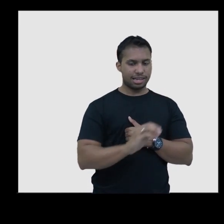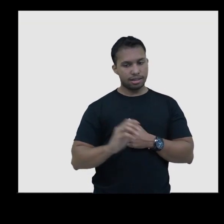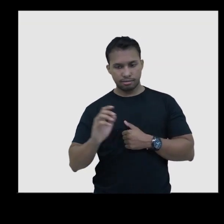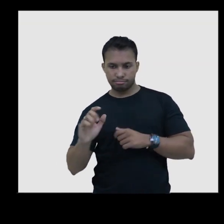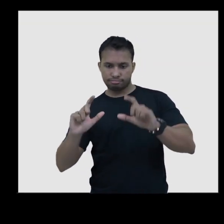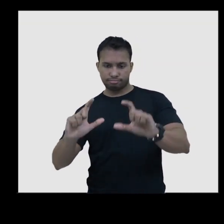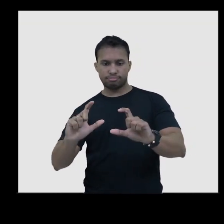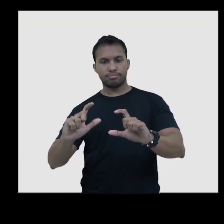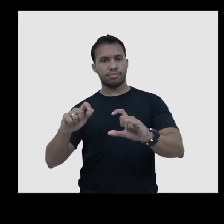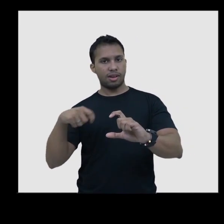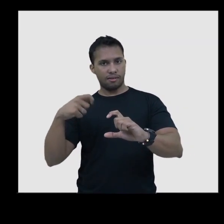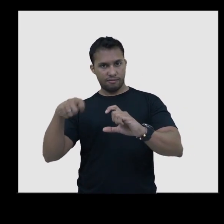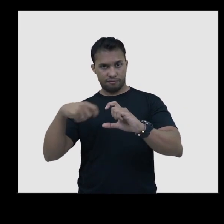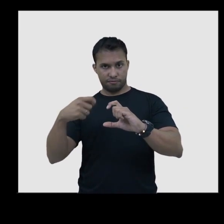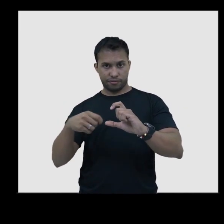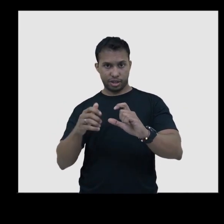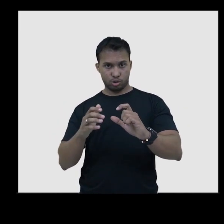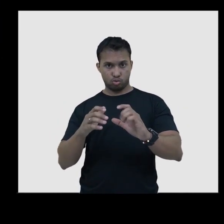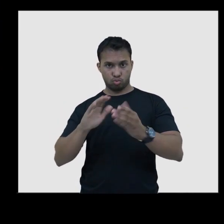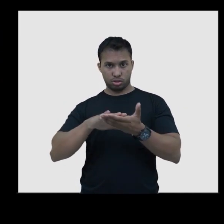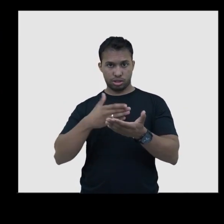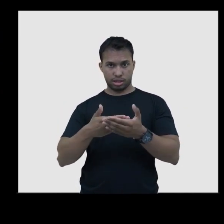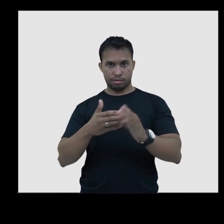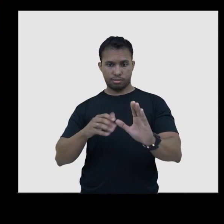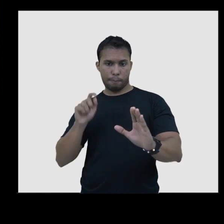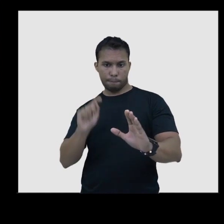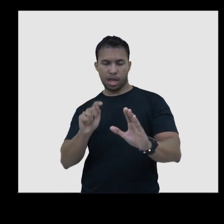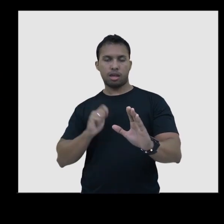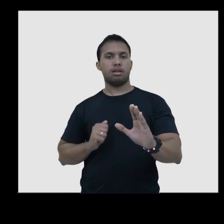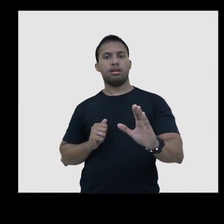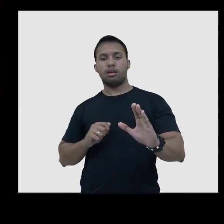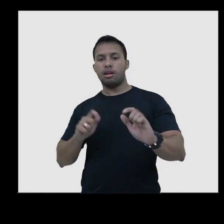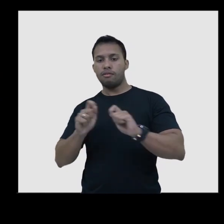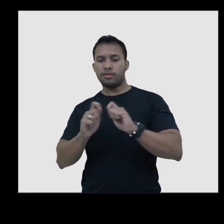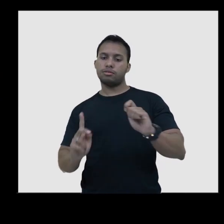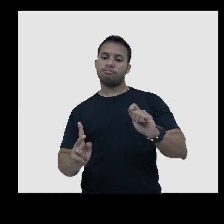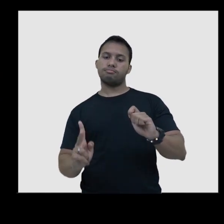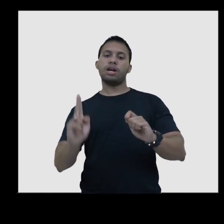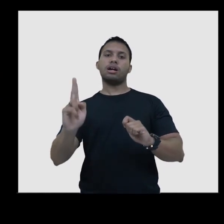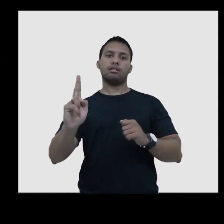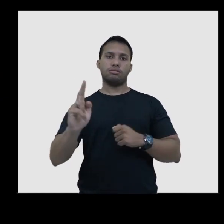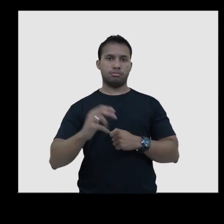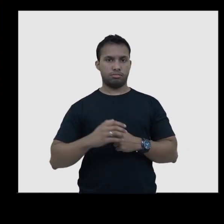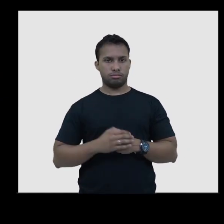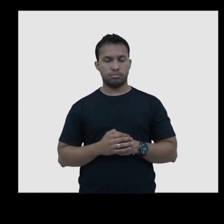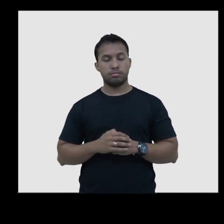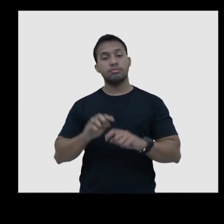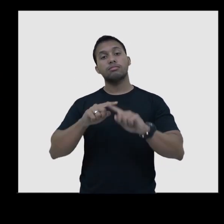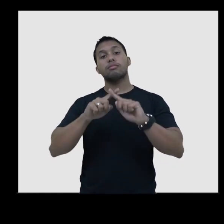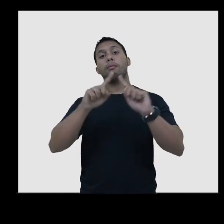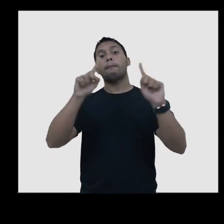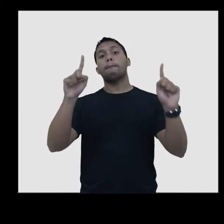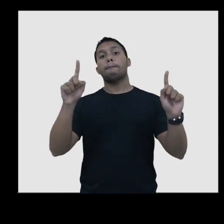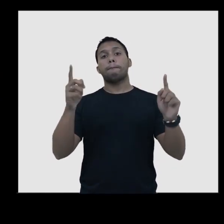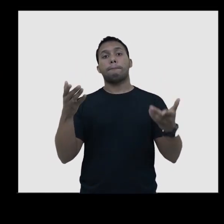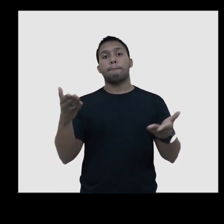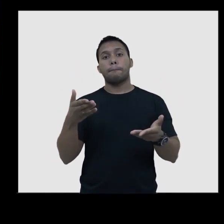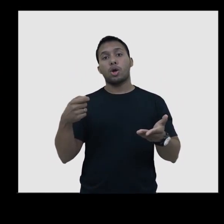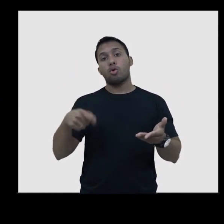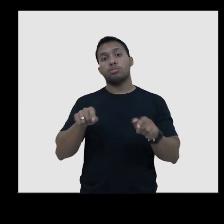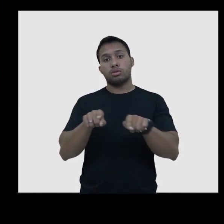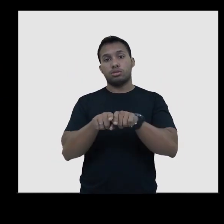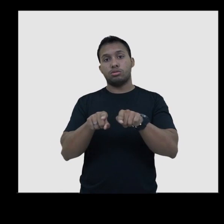corte e clico sobre o vídeo para cortá-lo. Só que nesse caso eu vou clicar